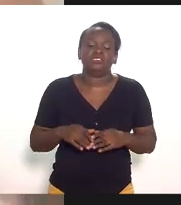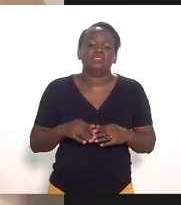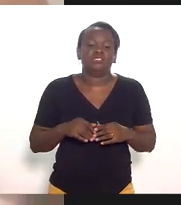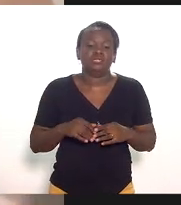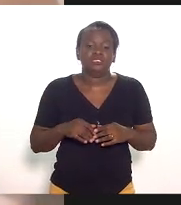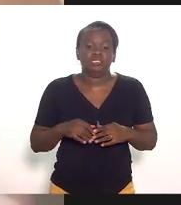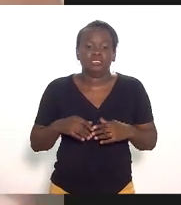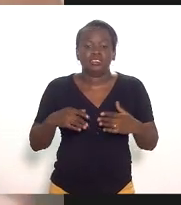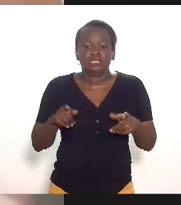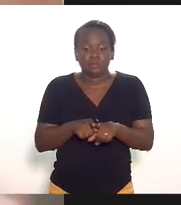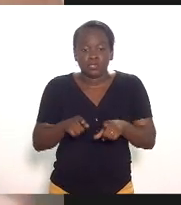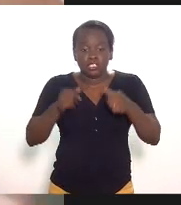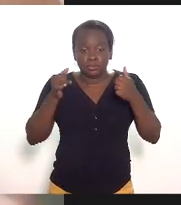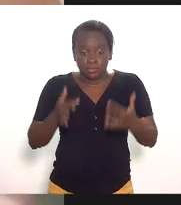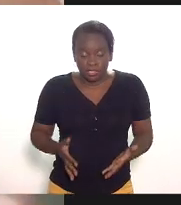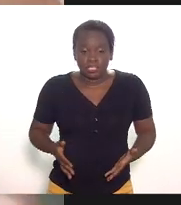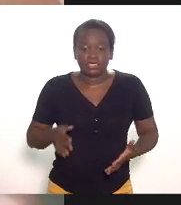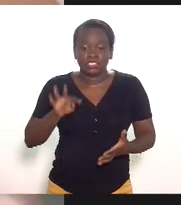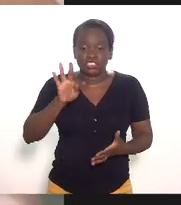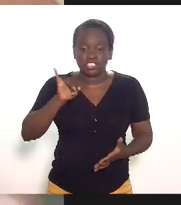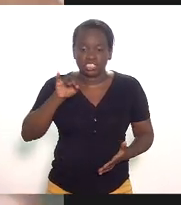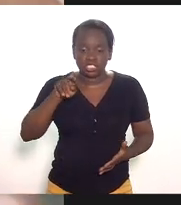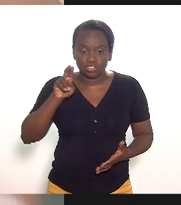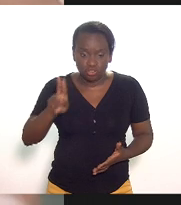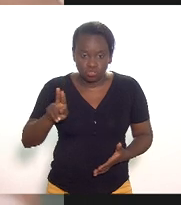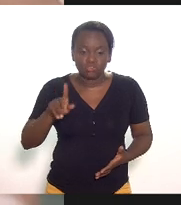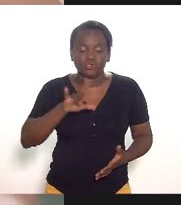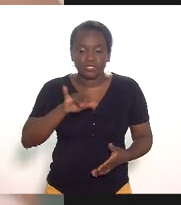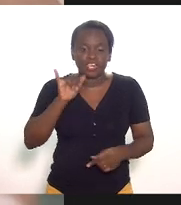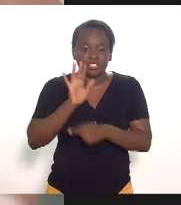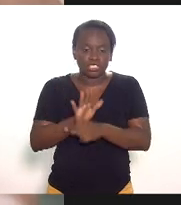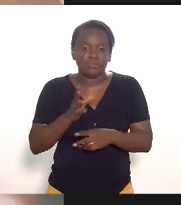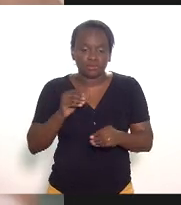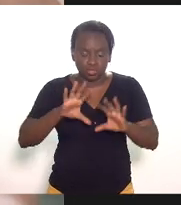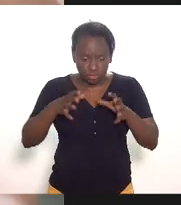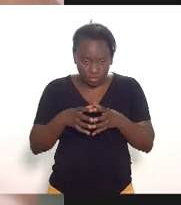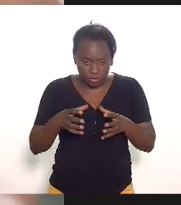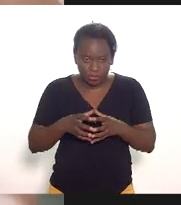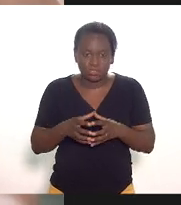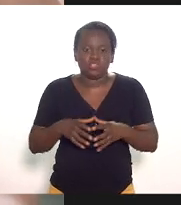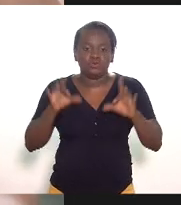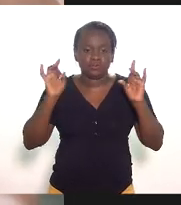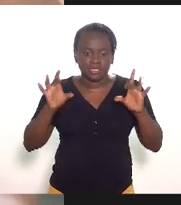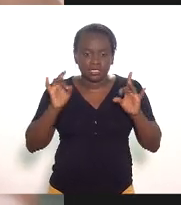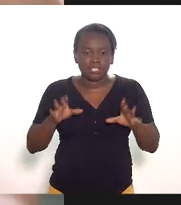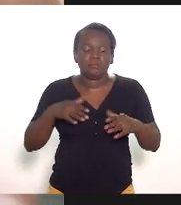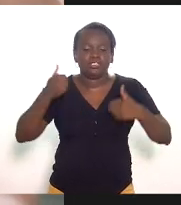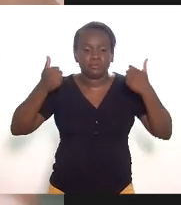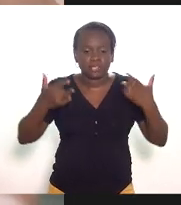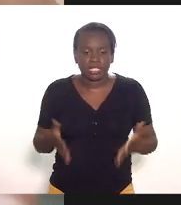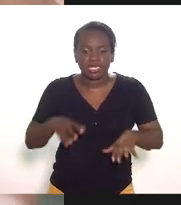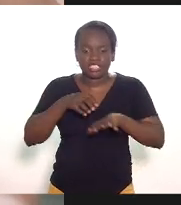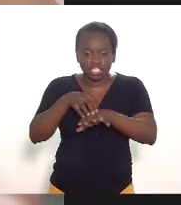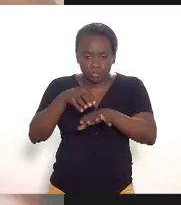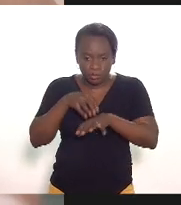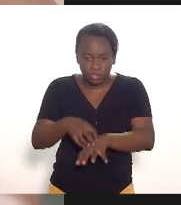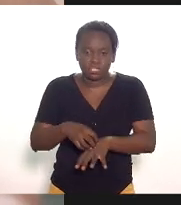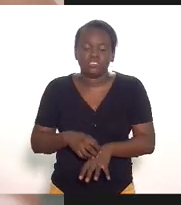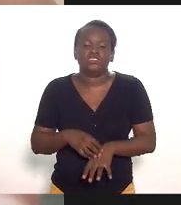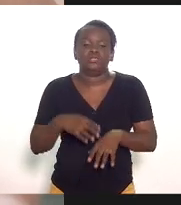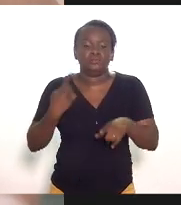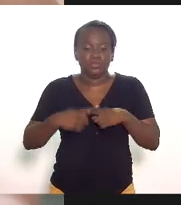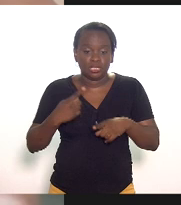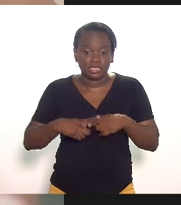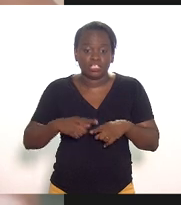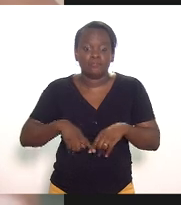queridos. Dizer para você, Tia Ju, você vai nos ajudar muito na comissão especial para tratar da questão do transporte público, que um